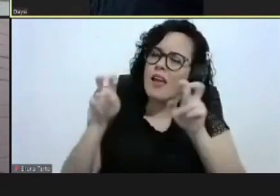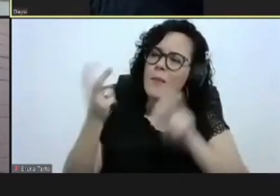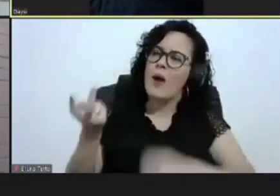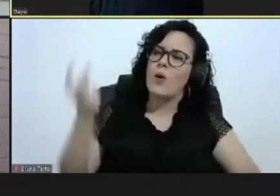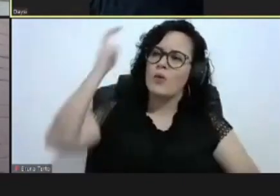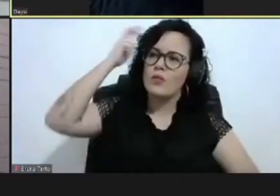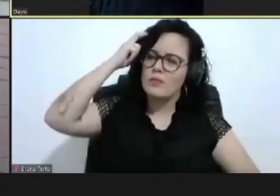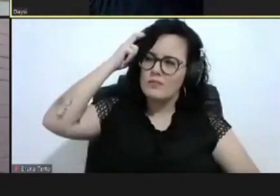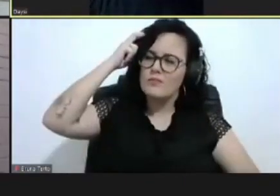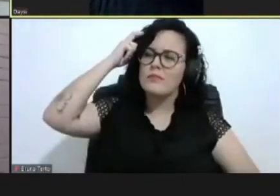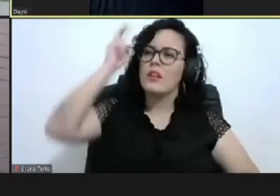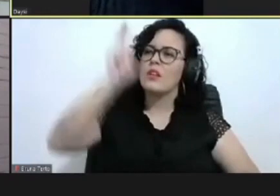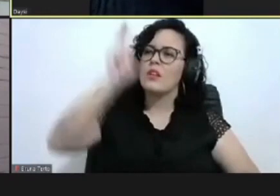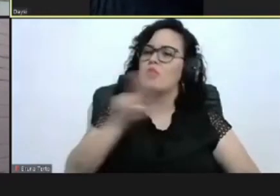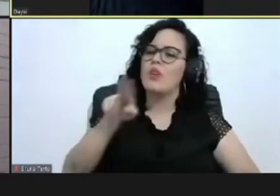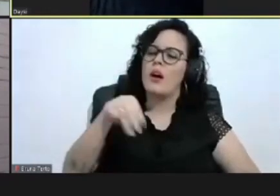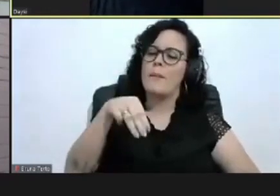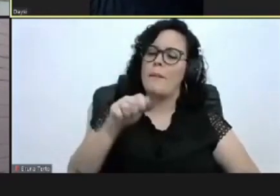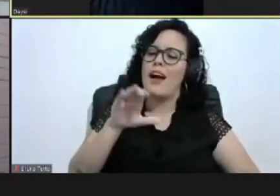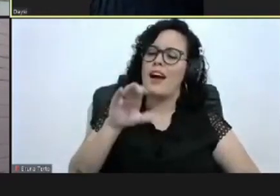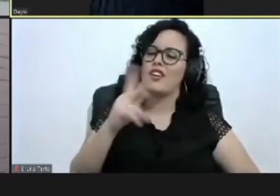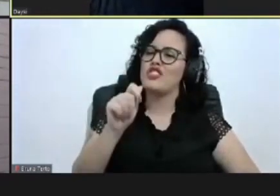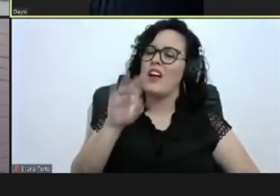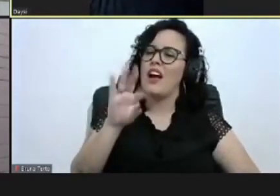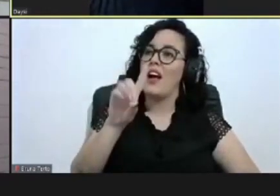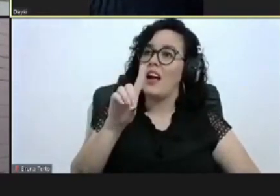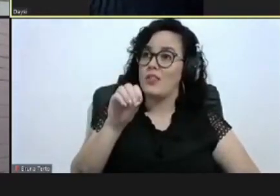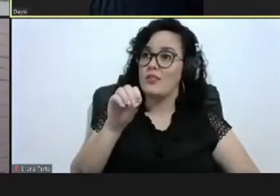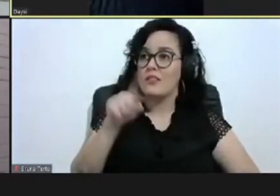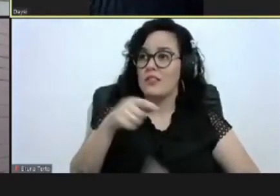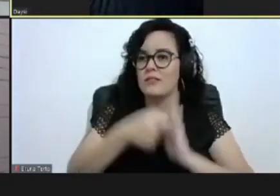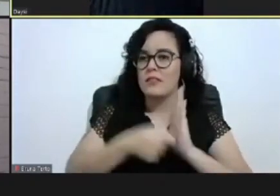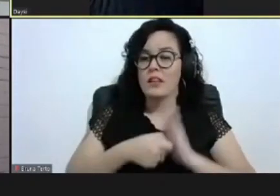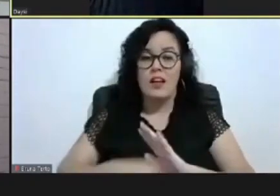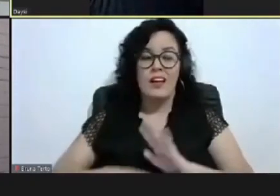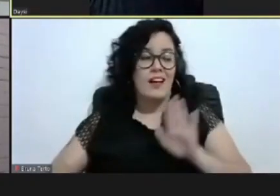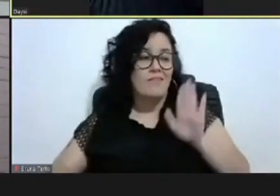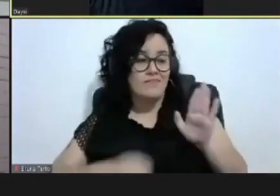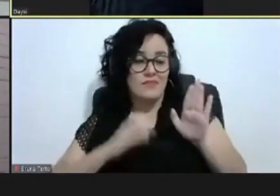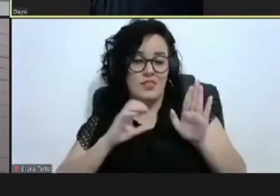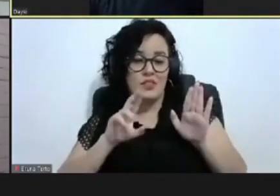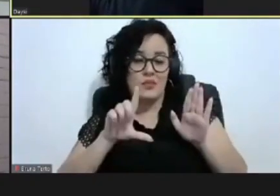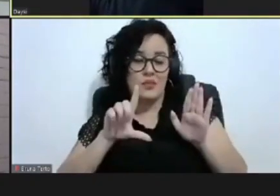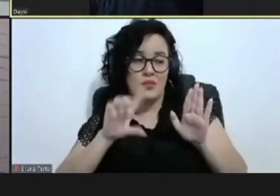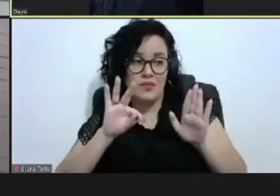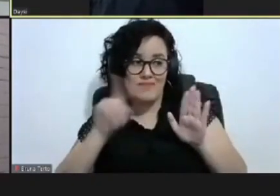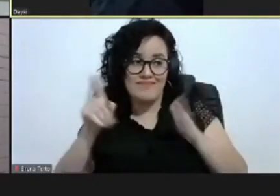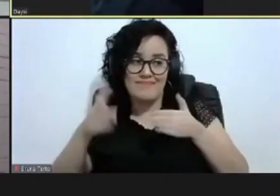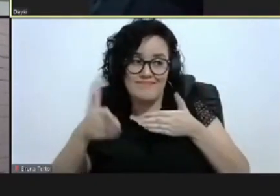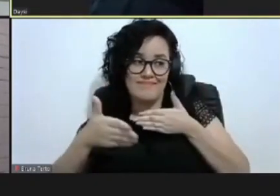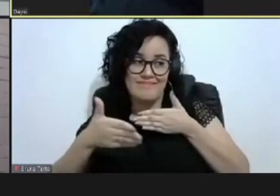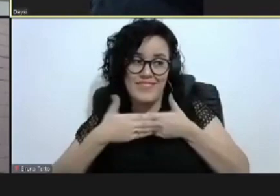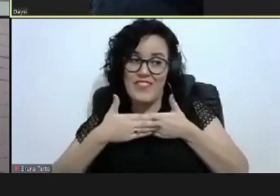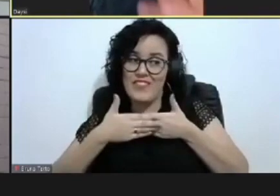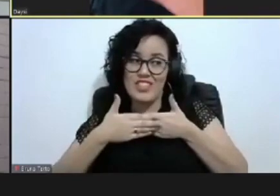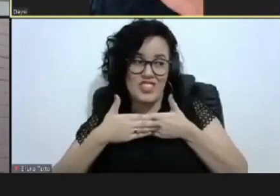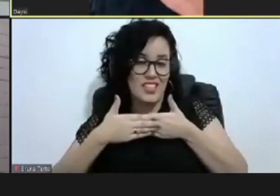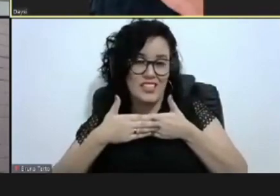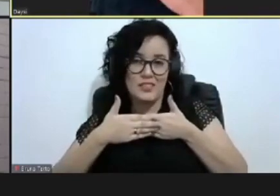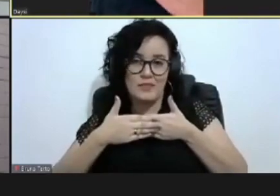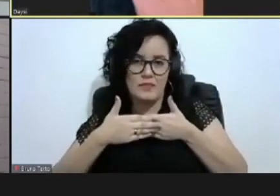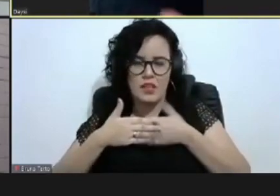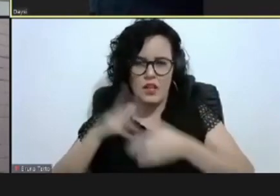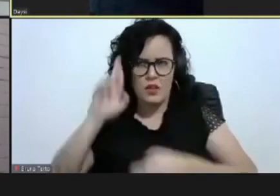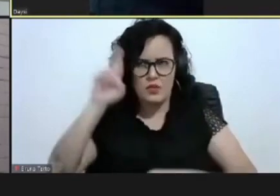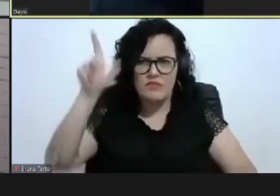homenagem ao Machado de Assis. Aí ele falou, desde a CUT está fechando, o dono da CUT, que era o nome dele, acho que